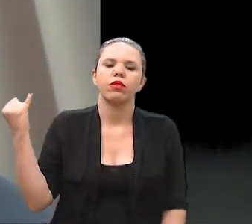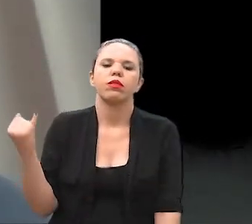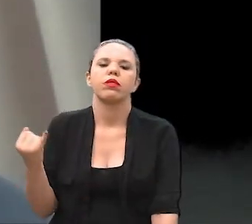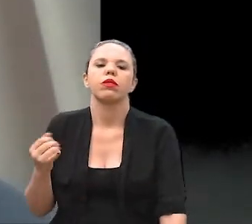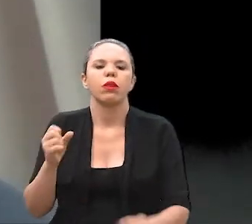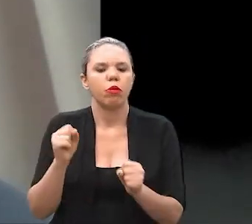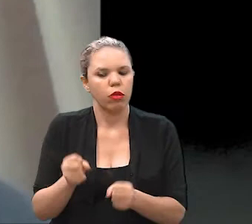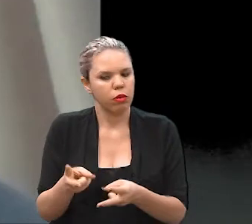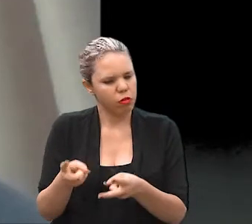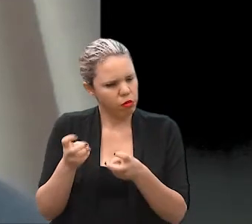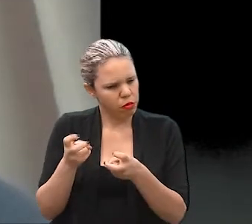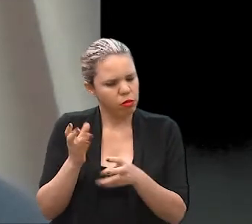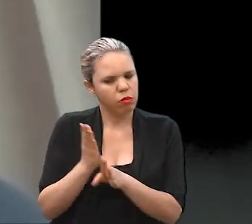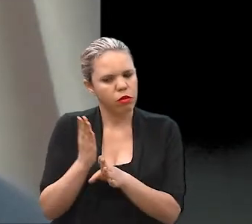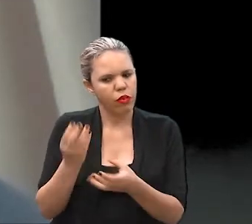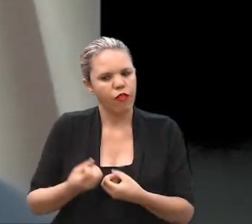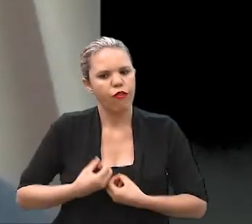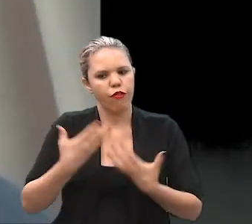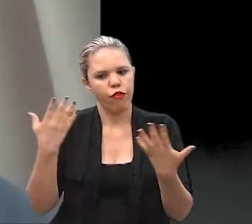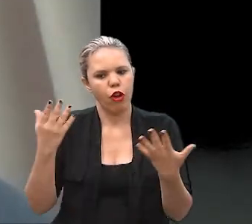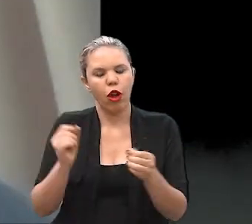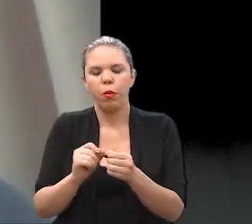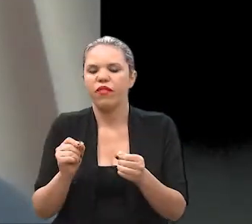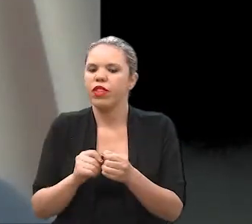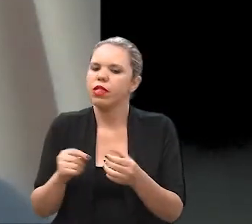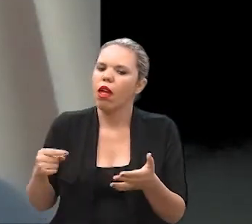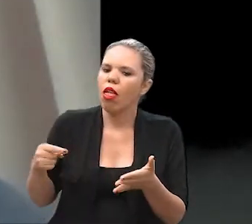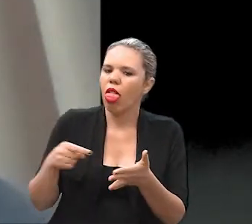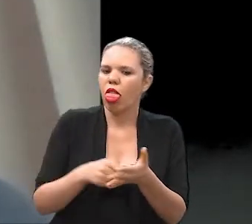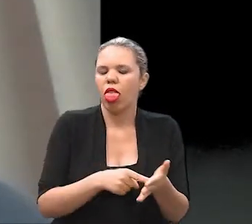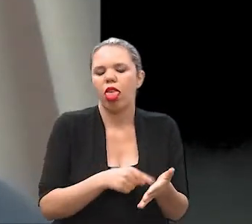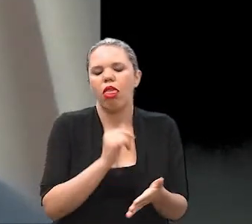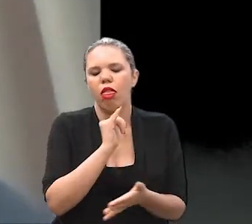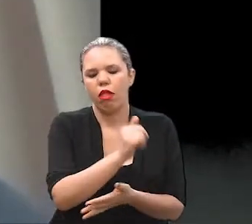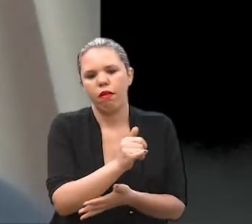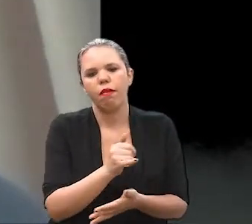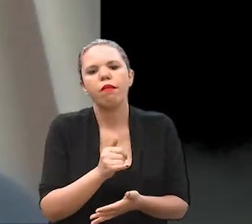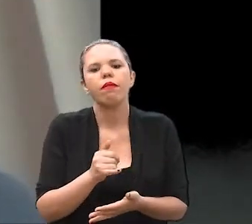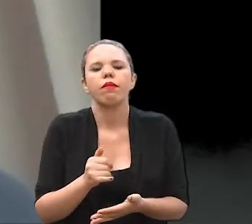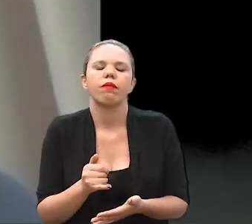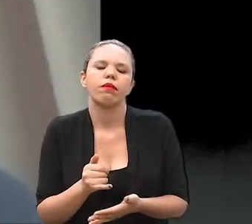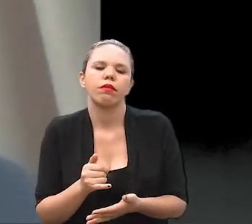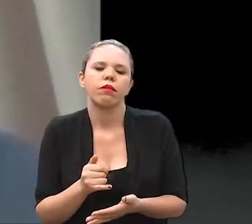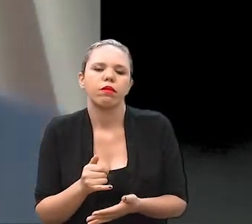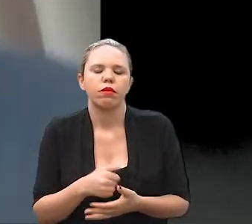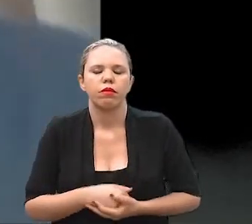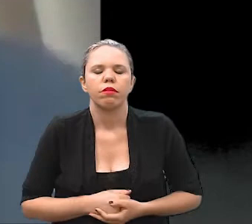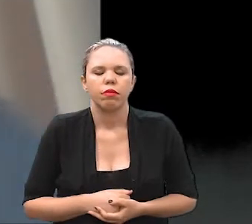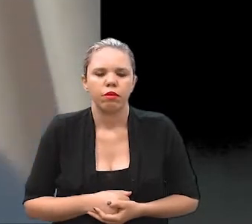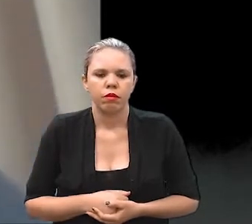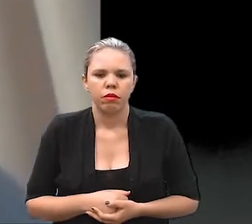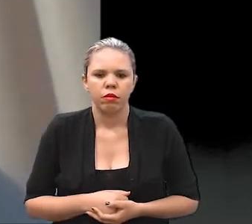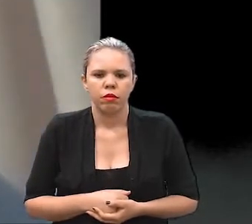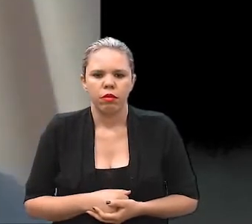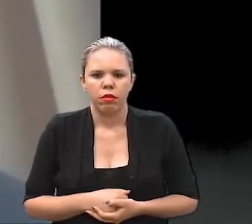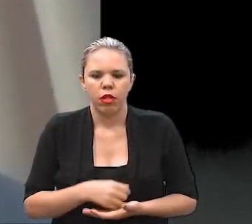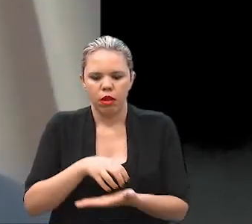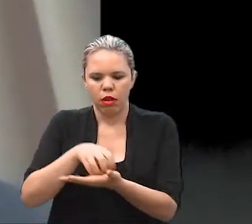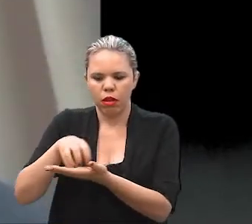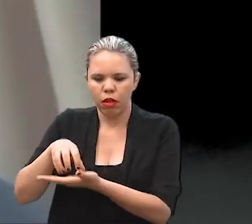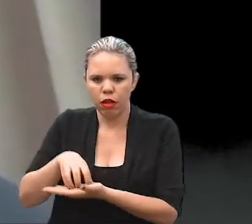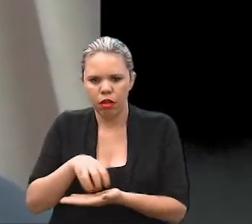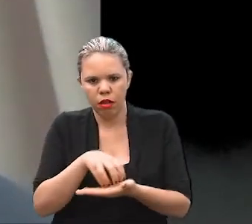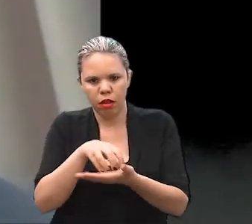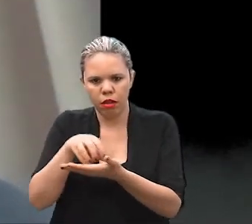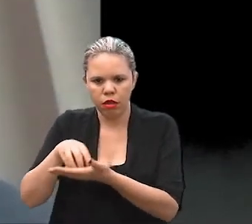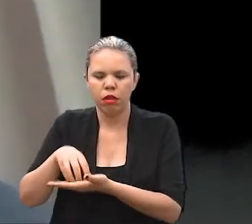poder detectar também essas informações e encaminhar a denúncia para os serviços de rede de proteção